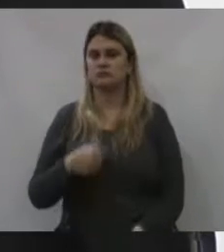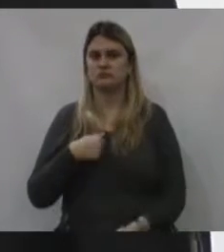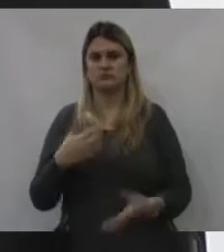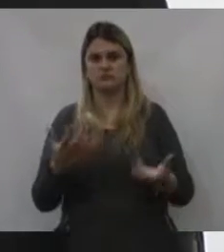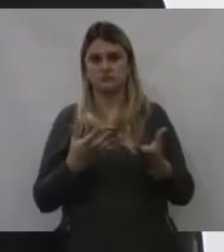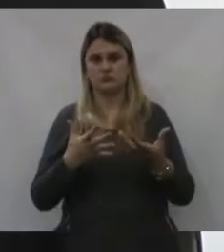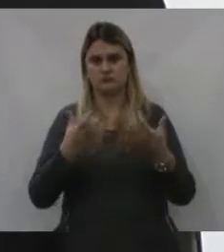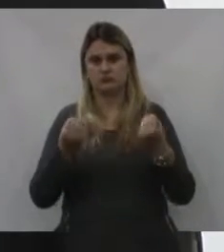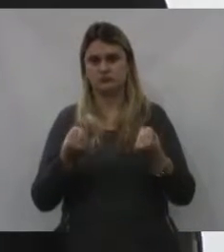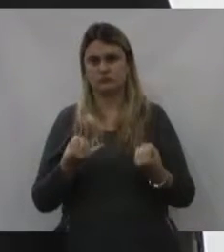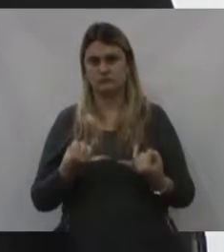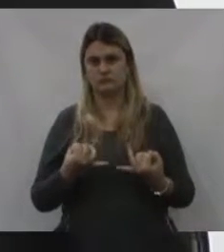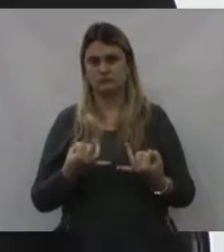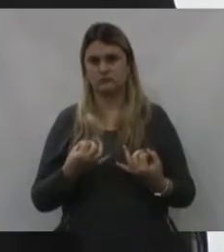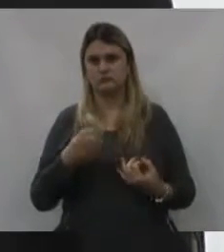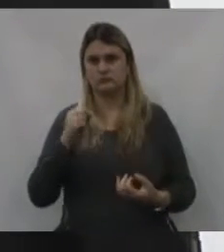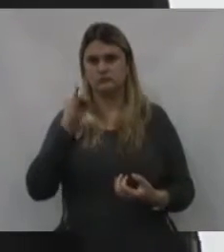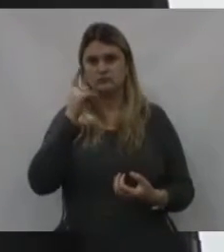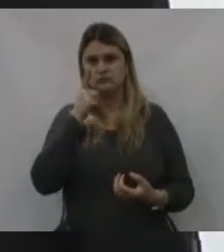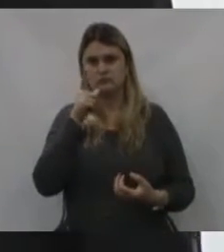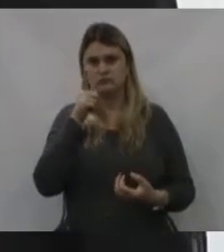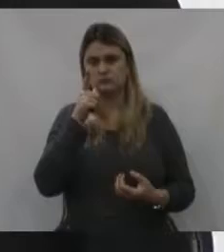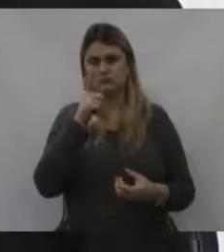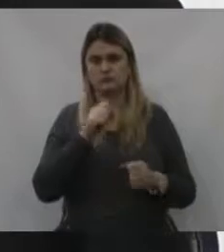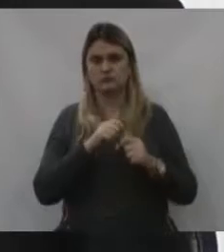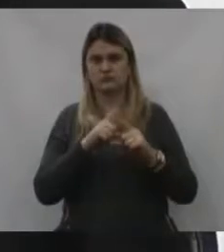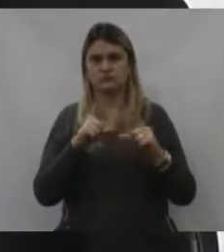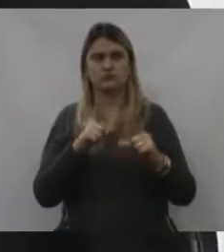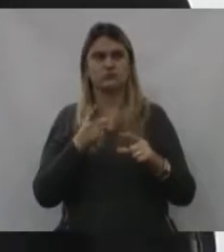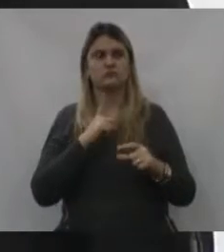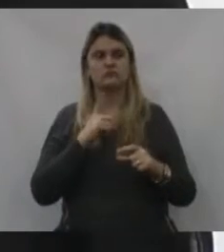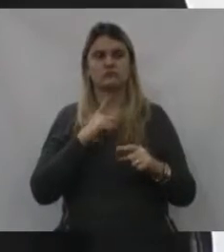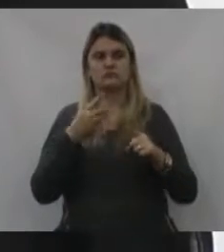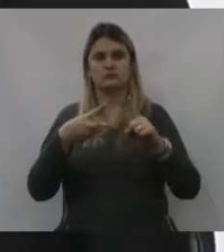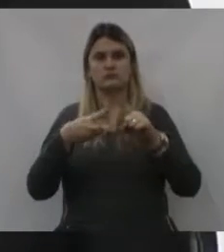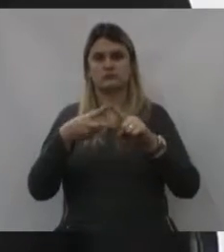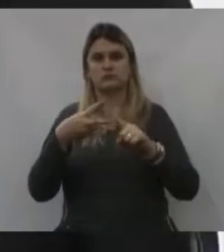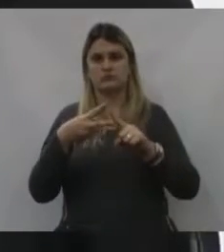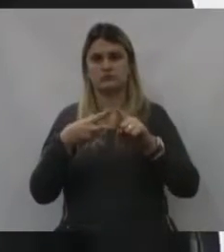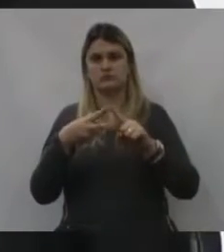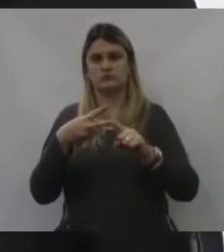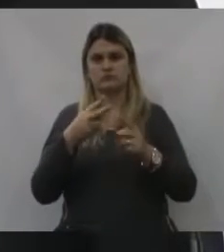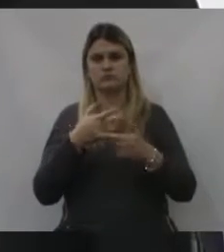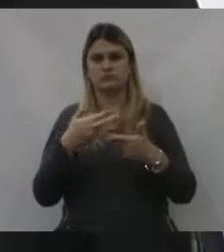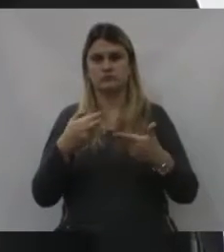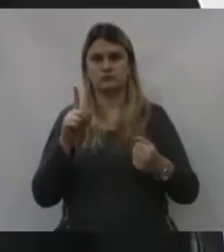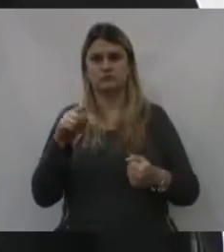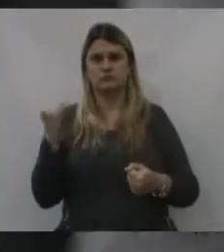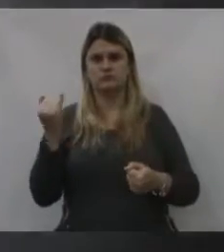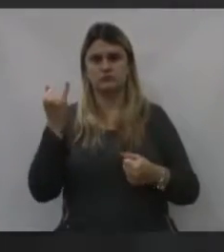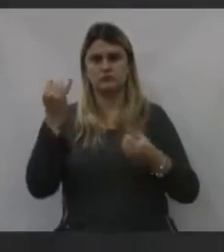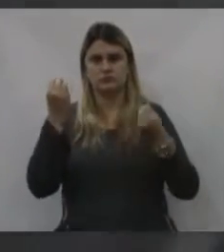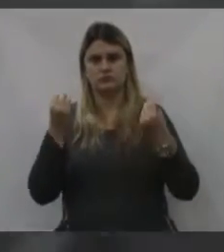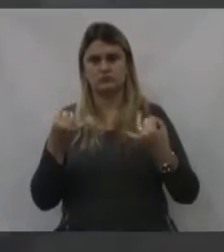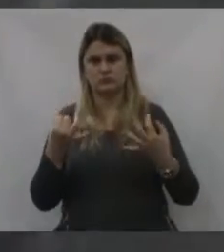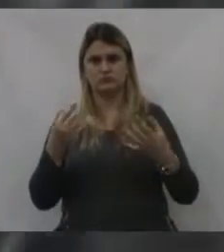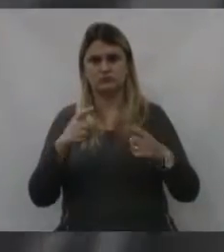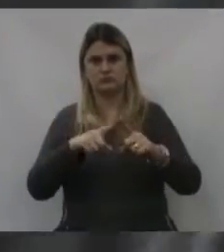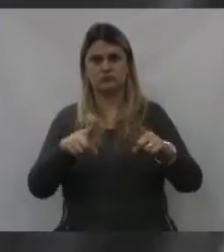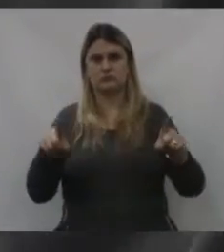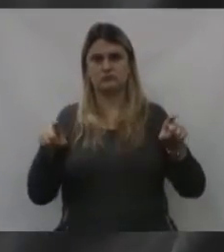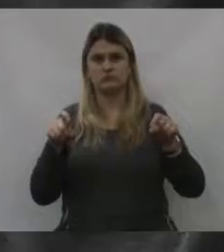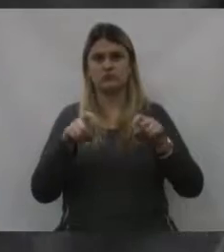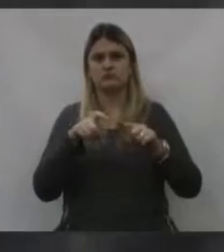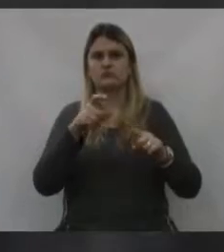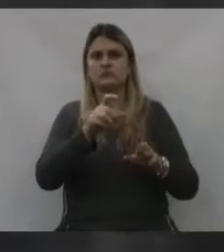Bom, queria esclarecer, enquanto ele abre, que da relação tem 2 itens que vale a pena esclarecer. A